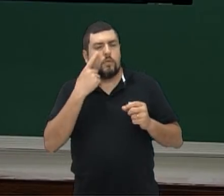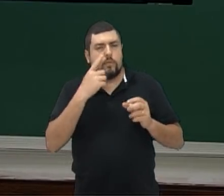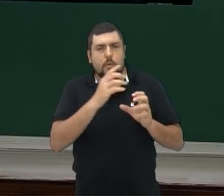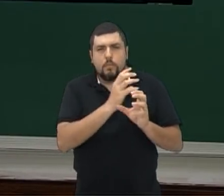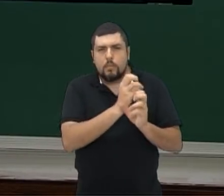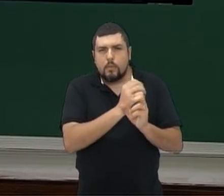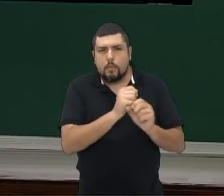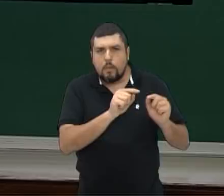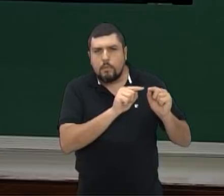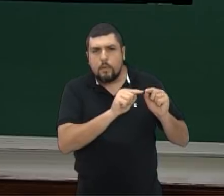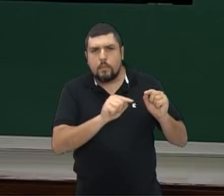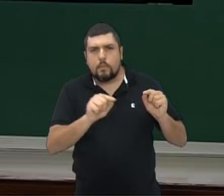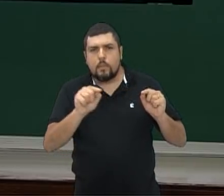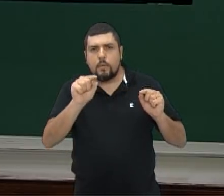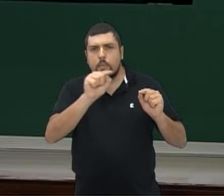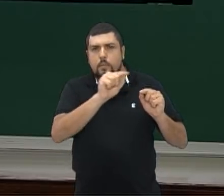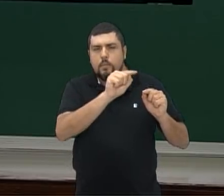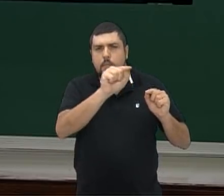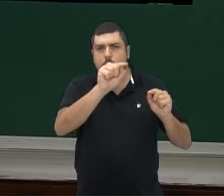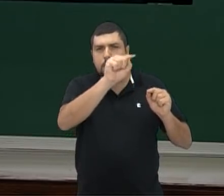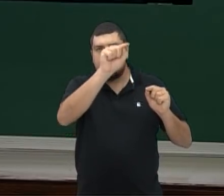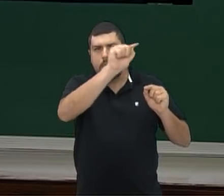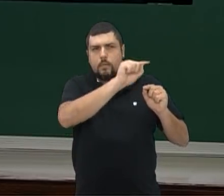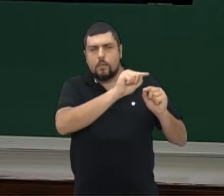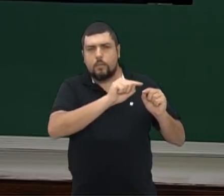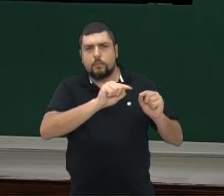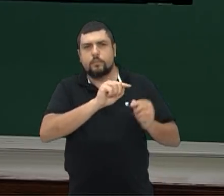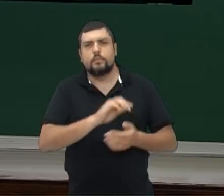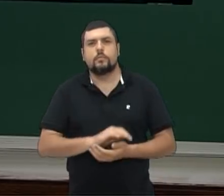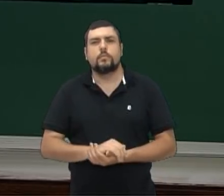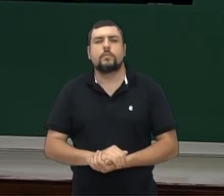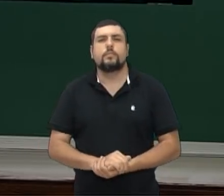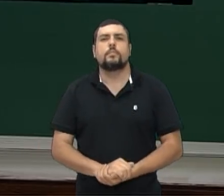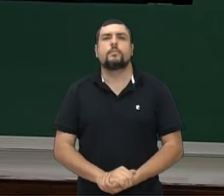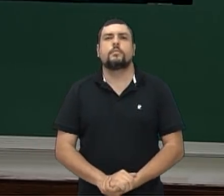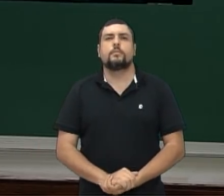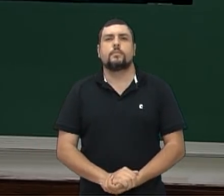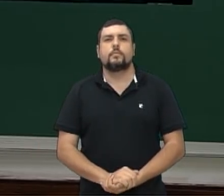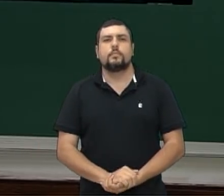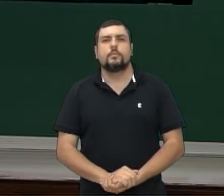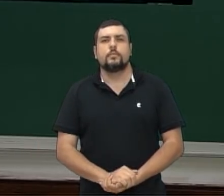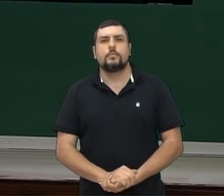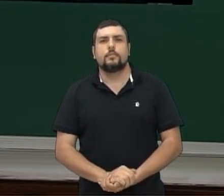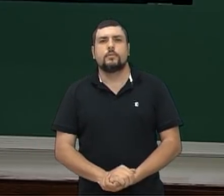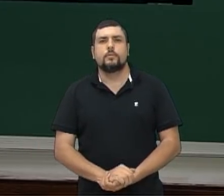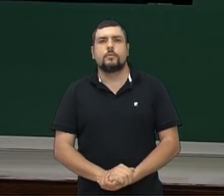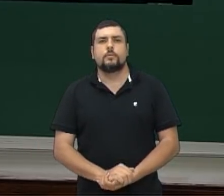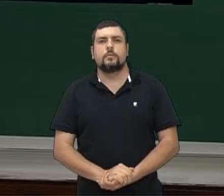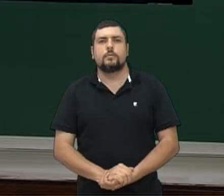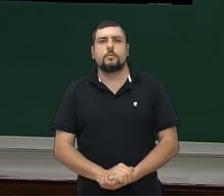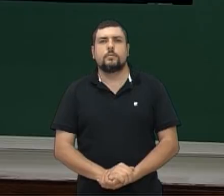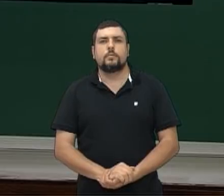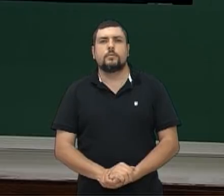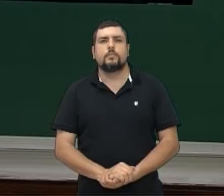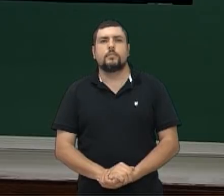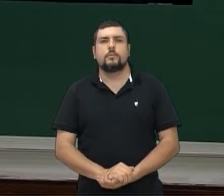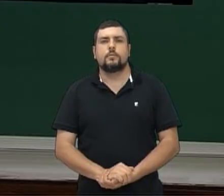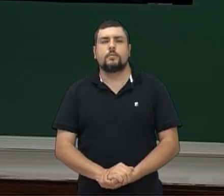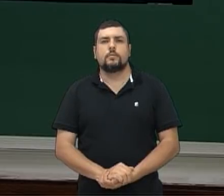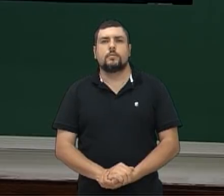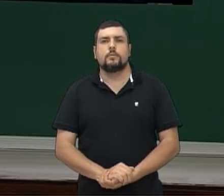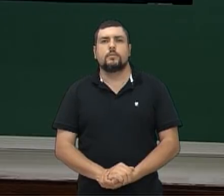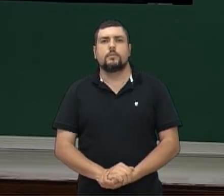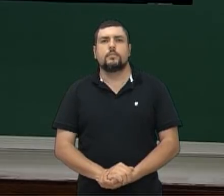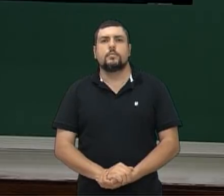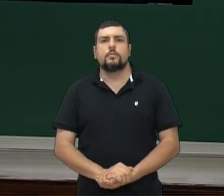1, metade, metade dá 2. E 1, 2, 3, 4, 5, 6, 7, 8,